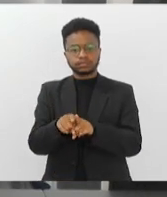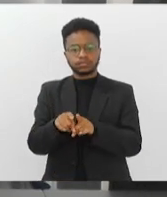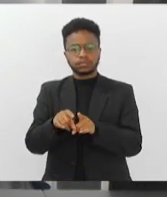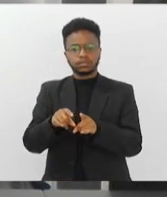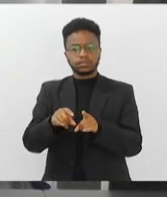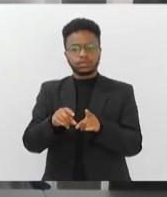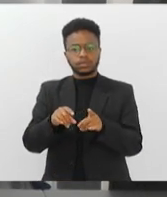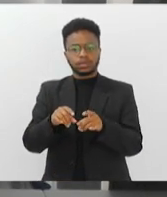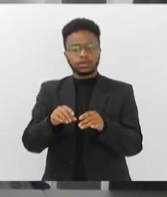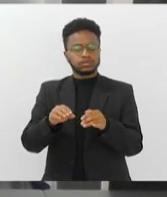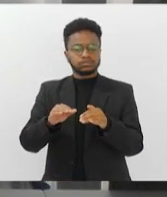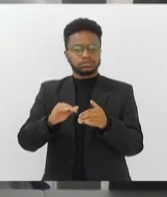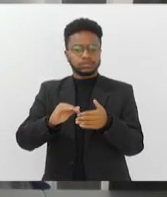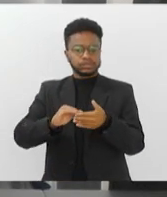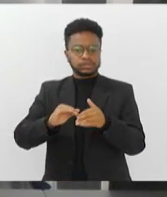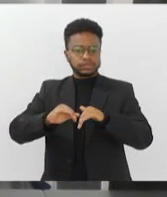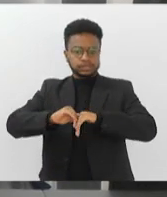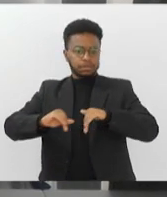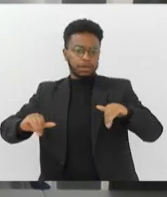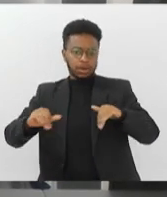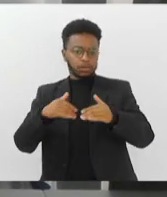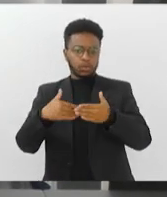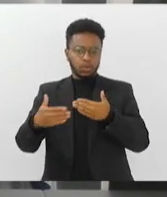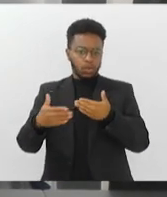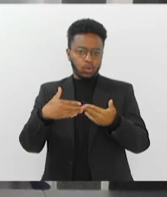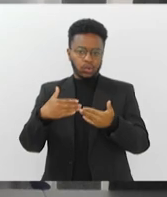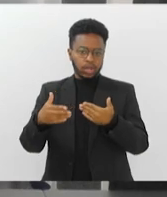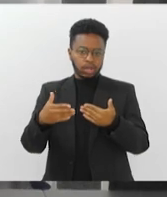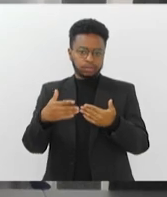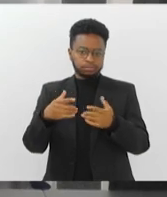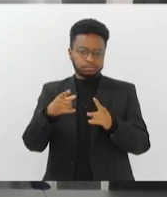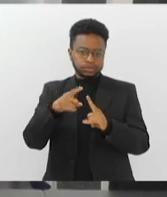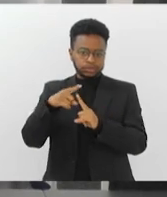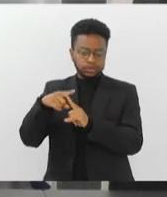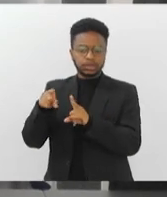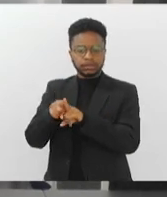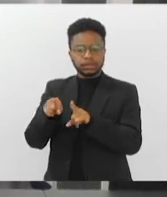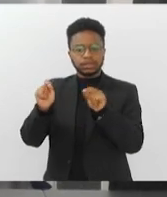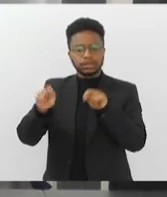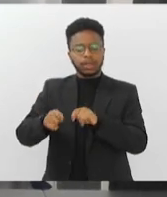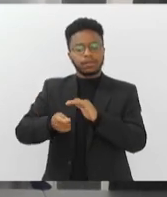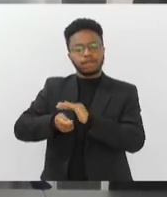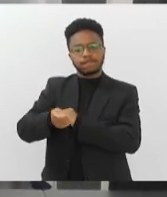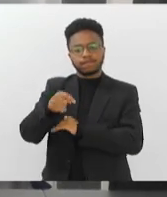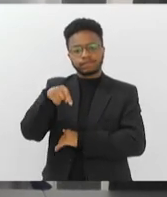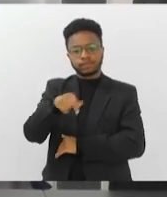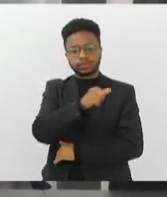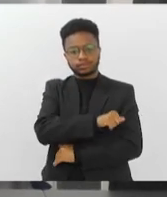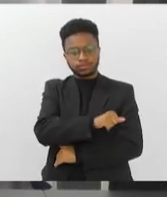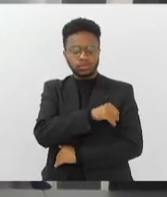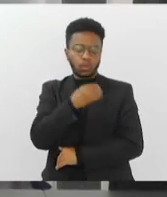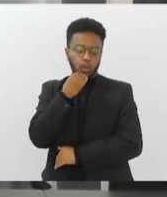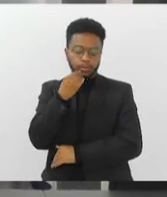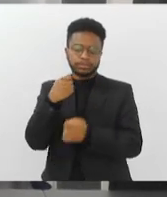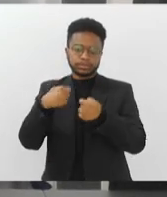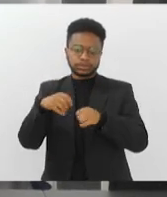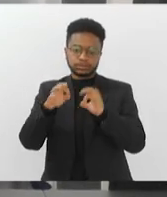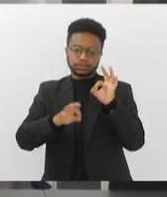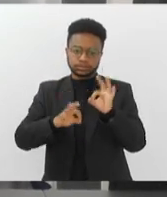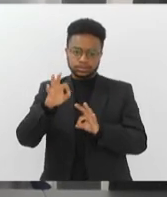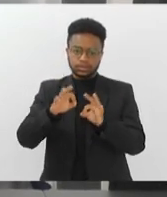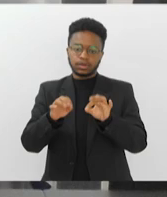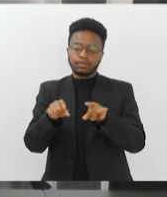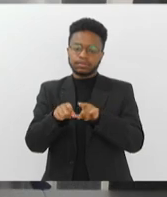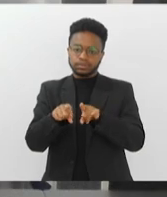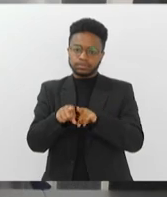de qualquer previsão, dinheiro limpo, livre, para ser investido no Rio de Janeiro. Então, a gente, claro, precisa modular, precisa ser através de